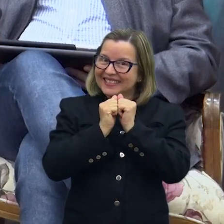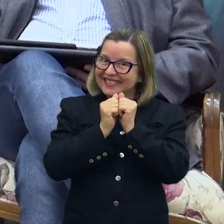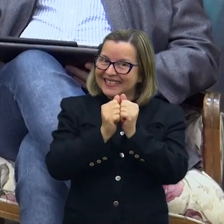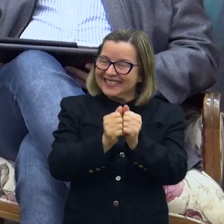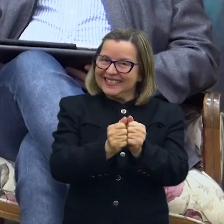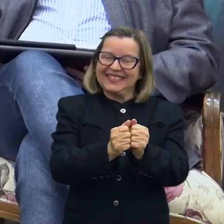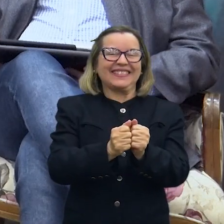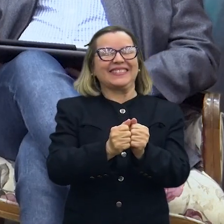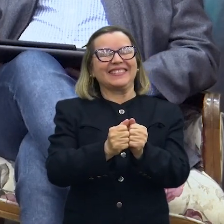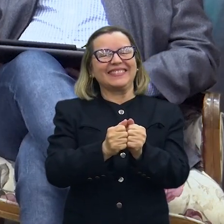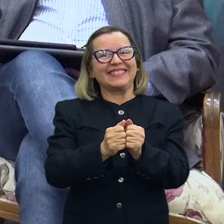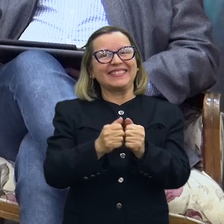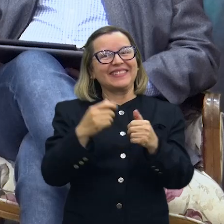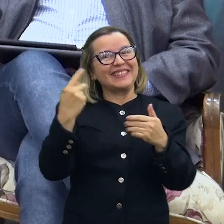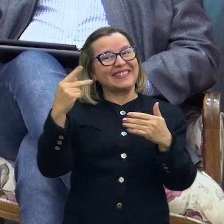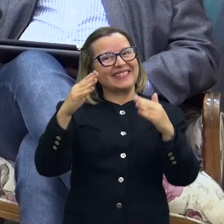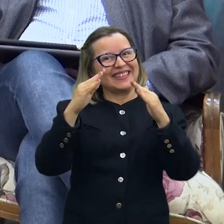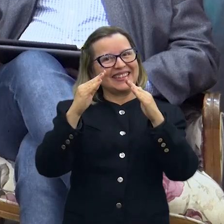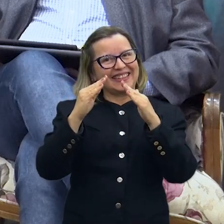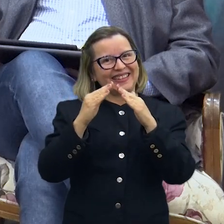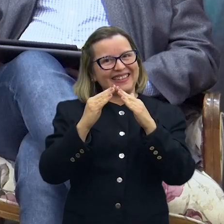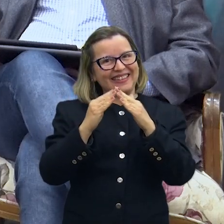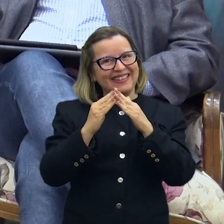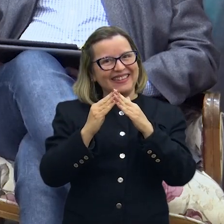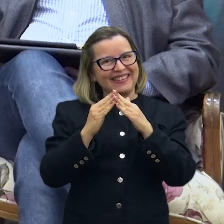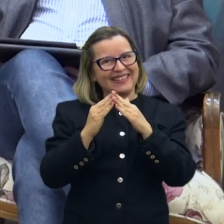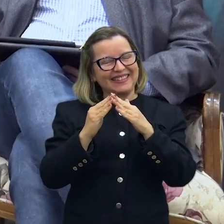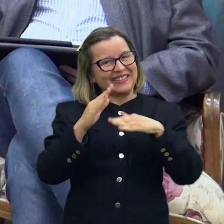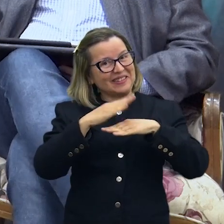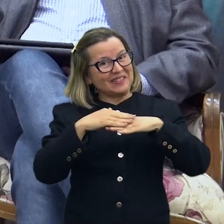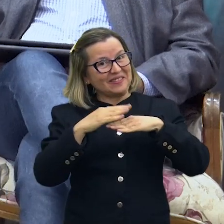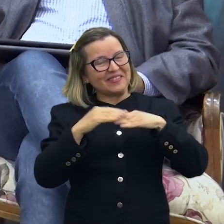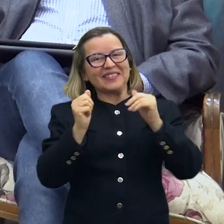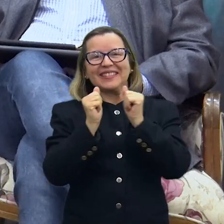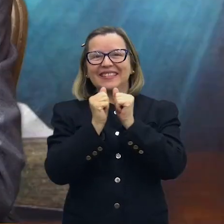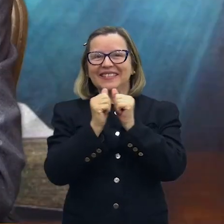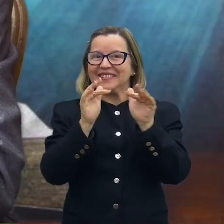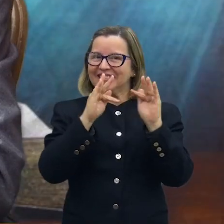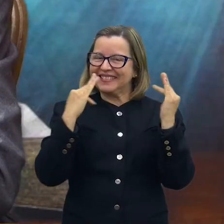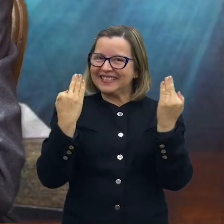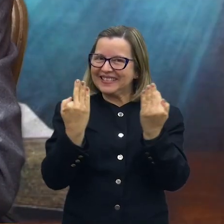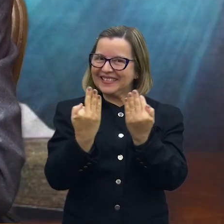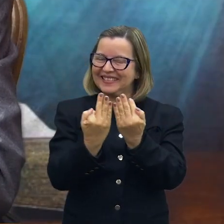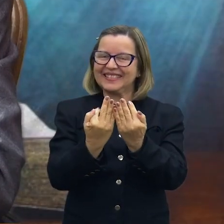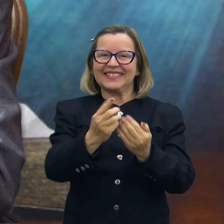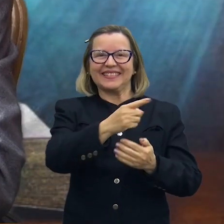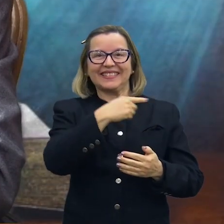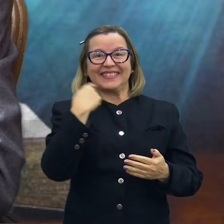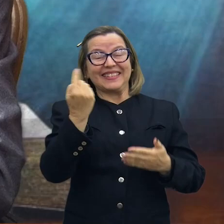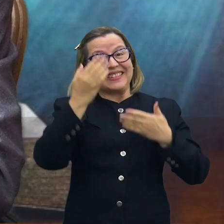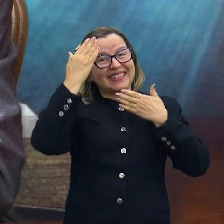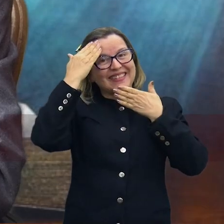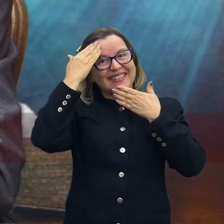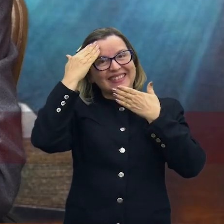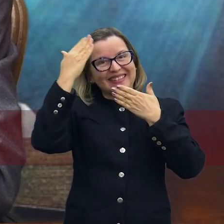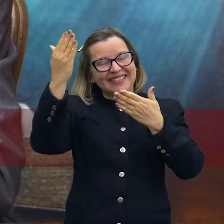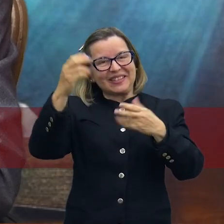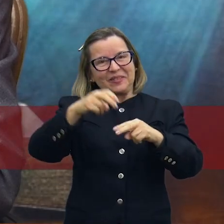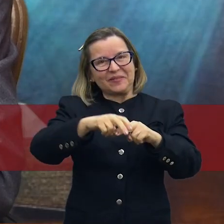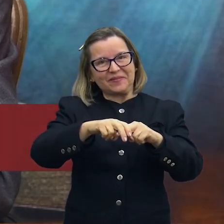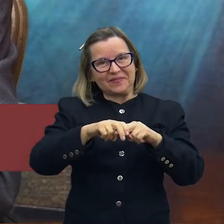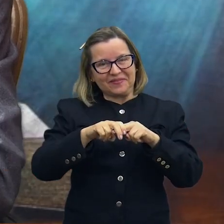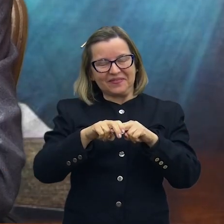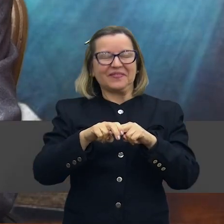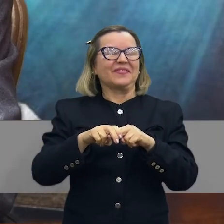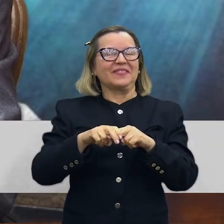acompanhando aí do outro lado da telinha, na sua casa, no conforto da sua família. Nós agradecemos